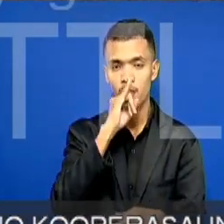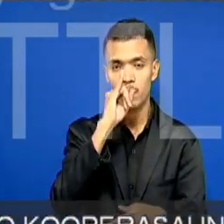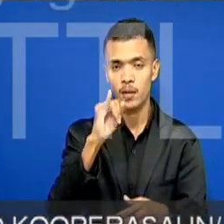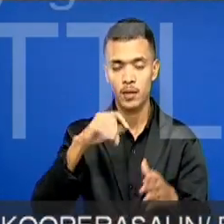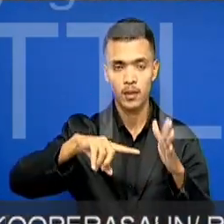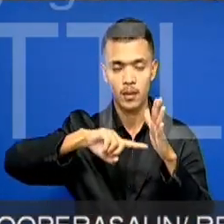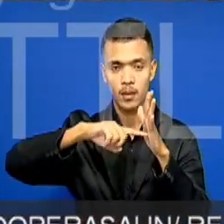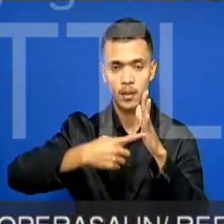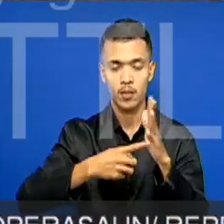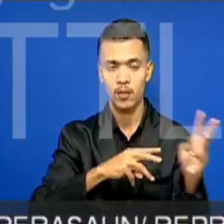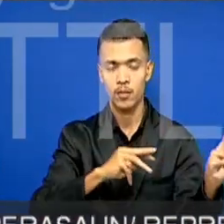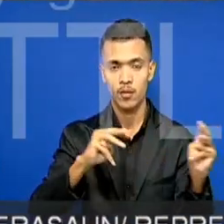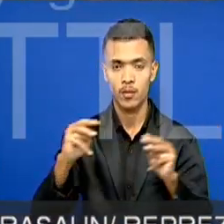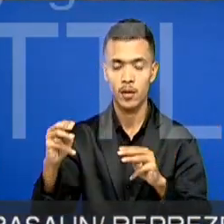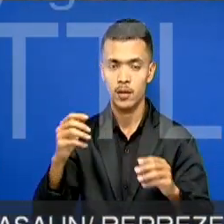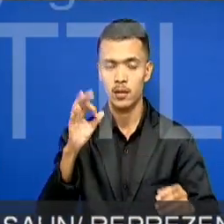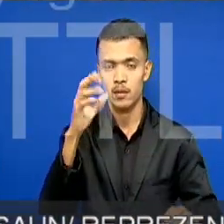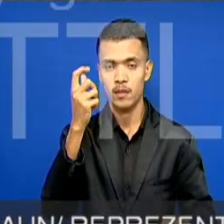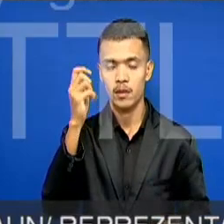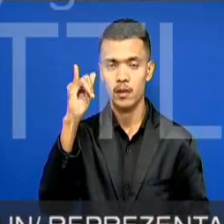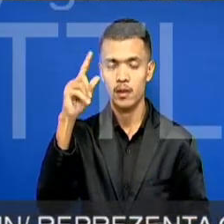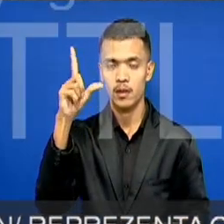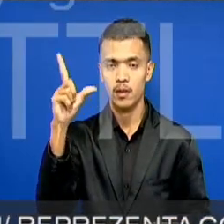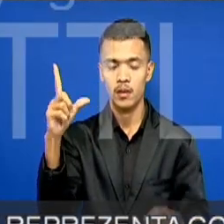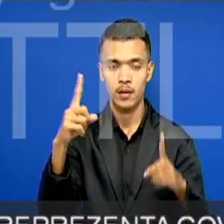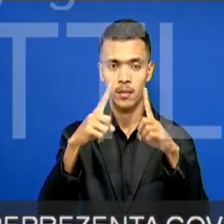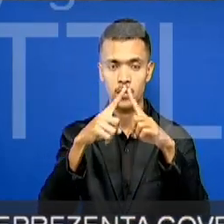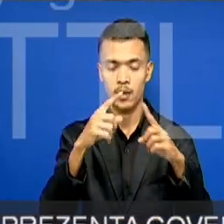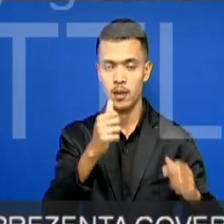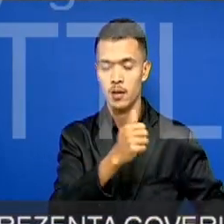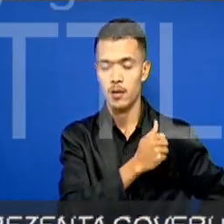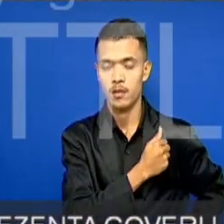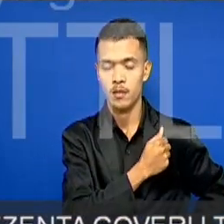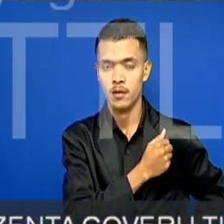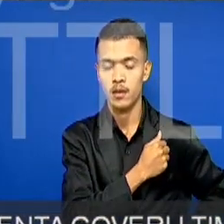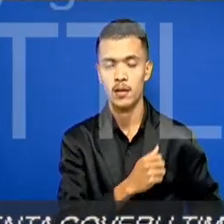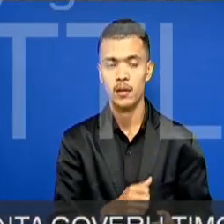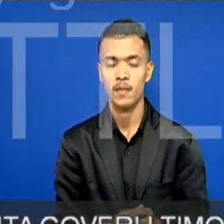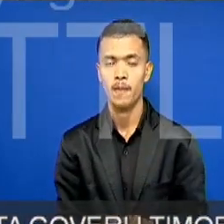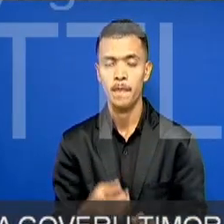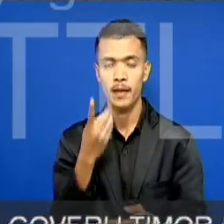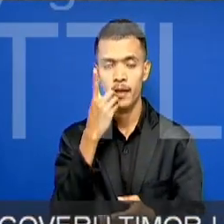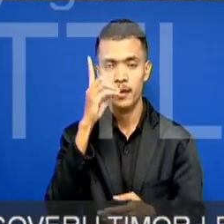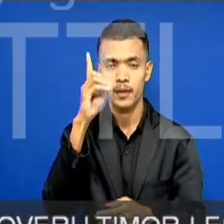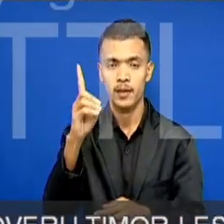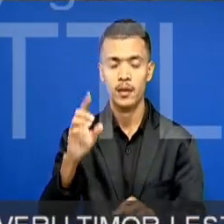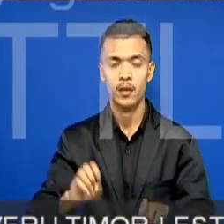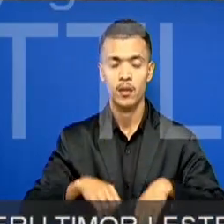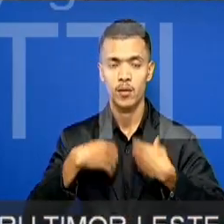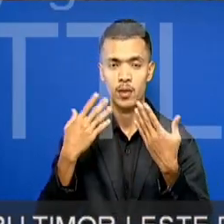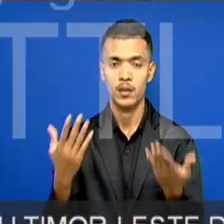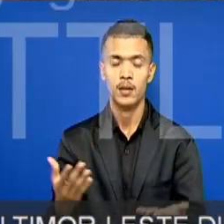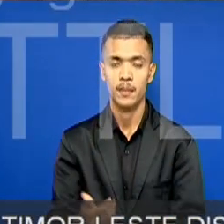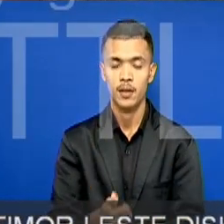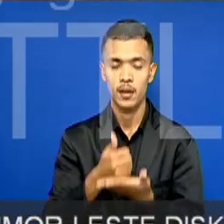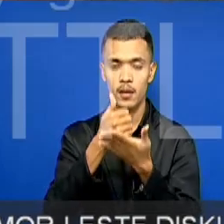a mudança Valentil mas Fidel opta para recursos humanos. Recursos humanos né de acanta a lua em sama cá